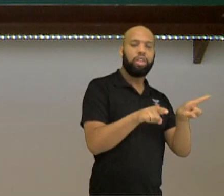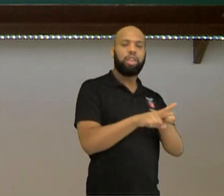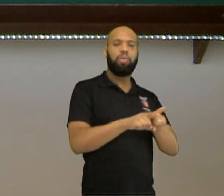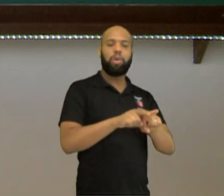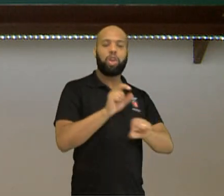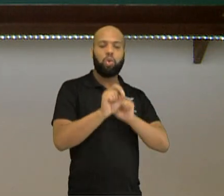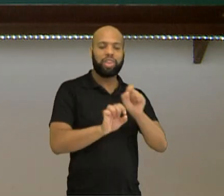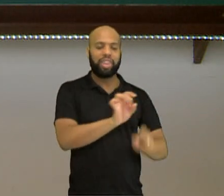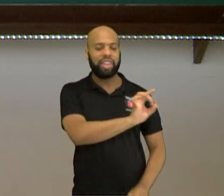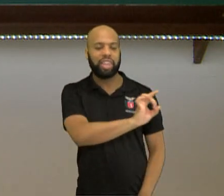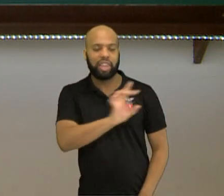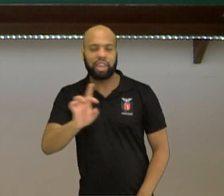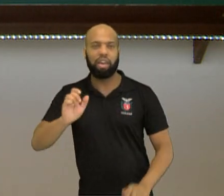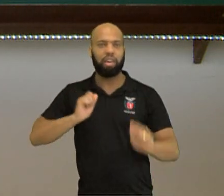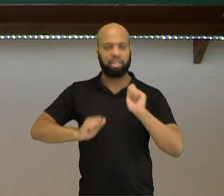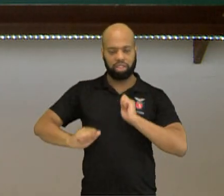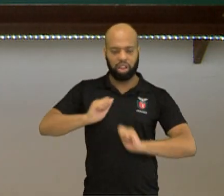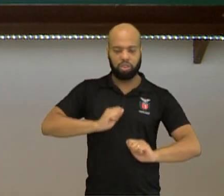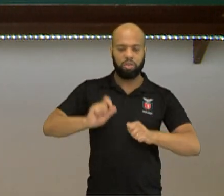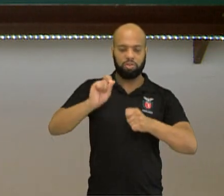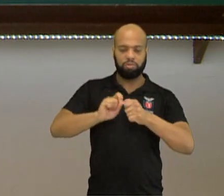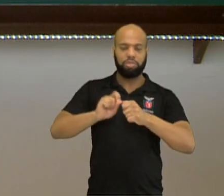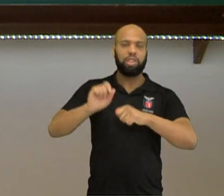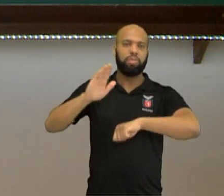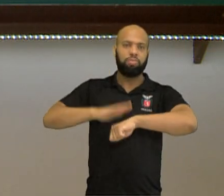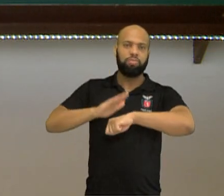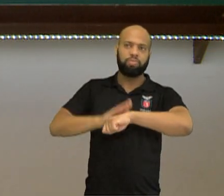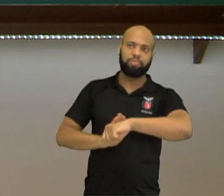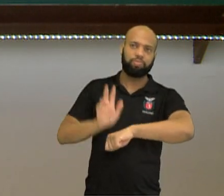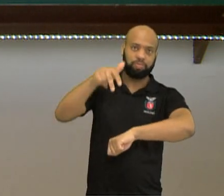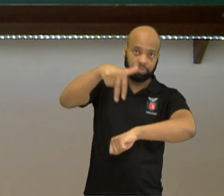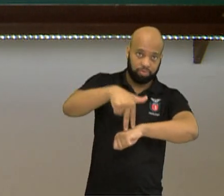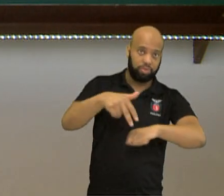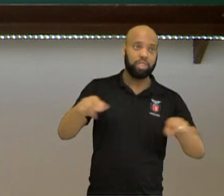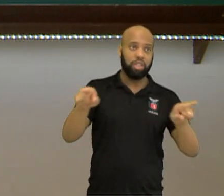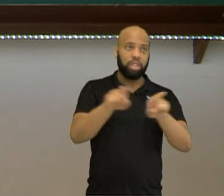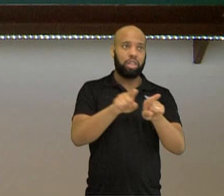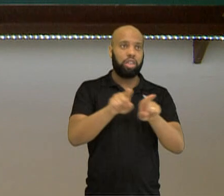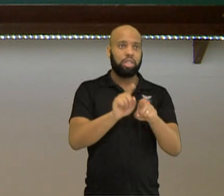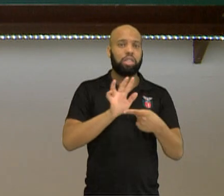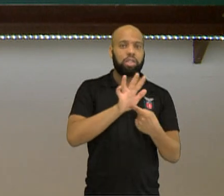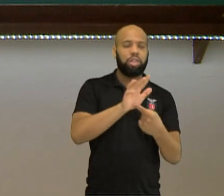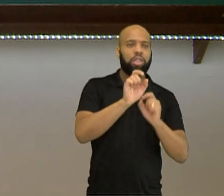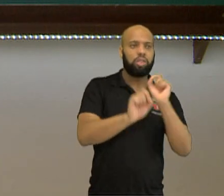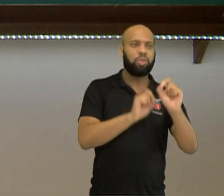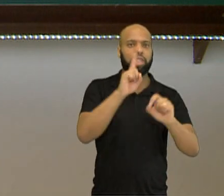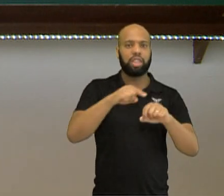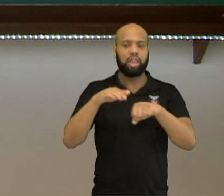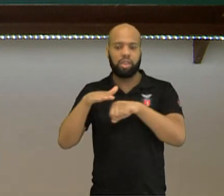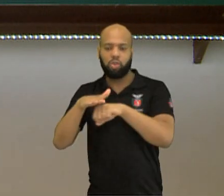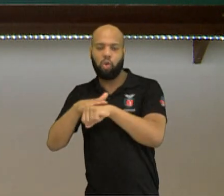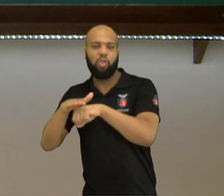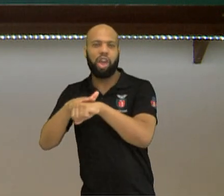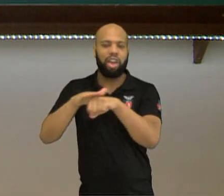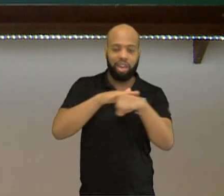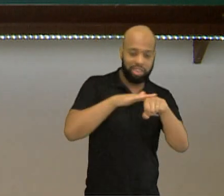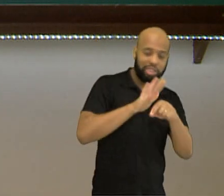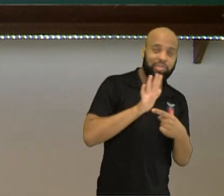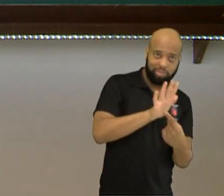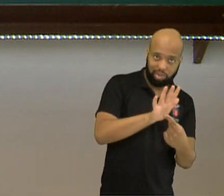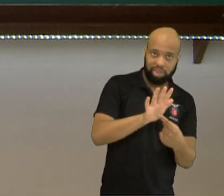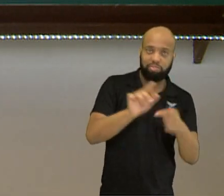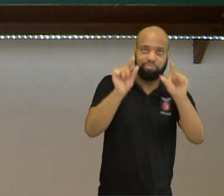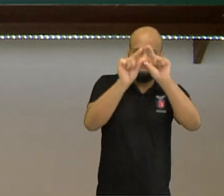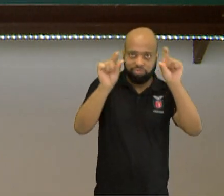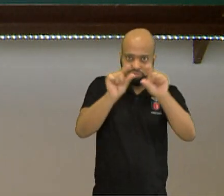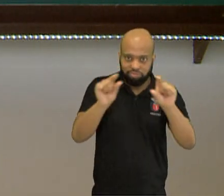dos atores em cena, ele possui as falas, né, das personagens e ele